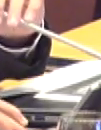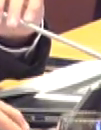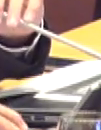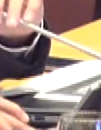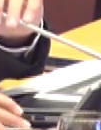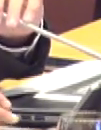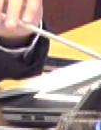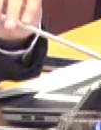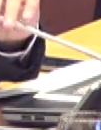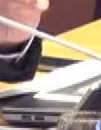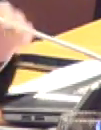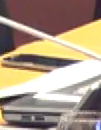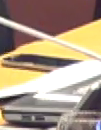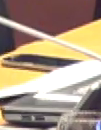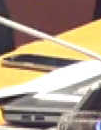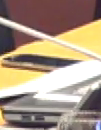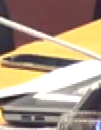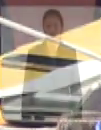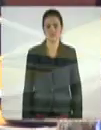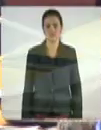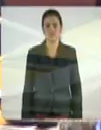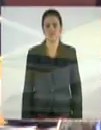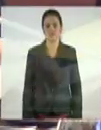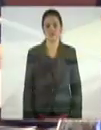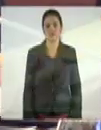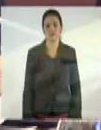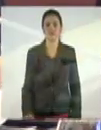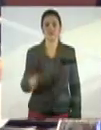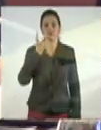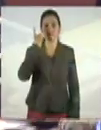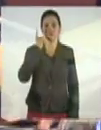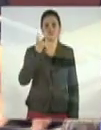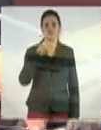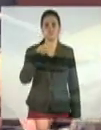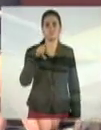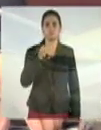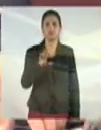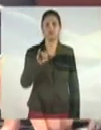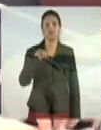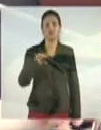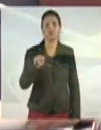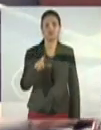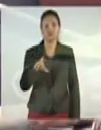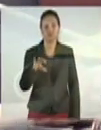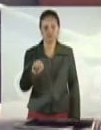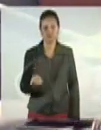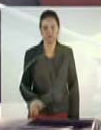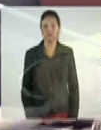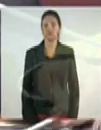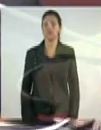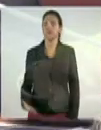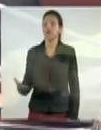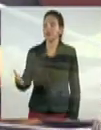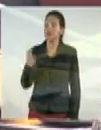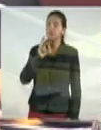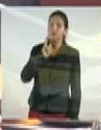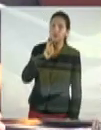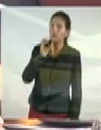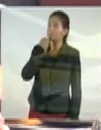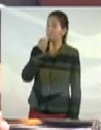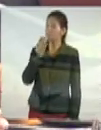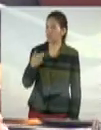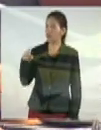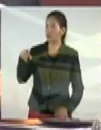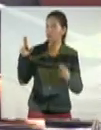Inácio Deputado hitor muito bom você ter trazido essa temática da questão da